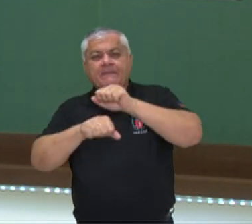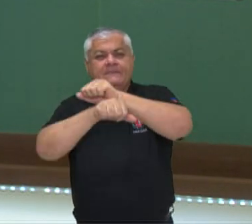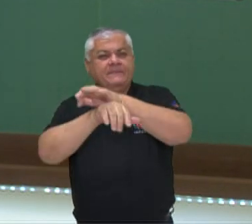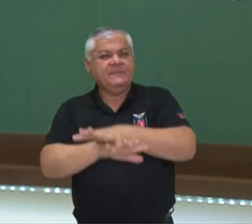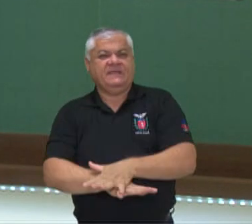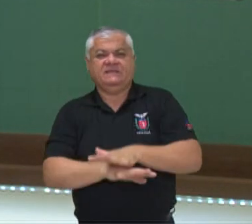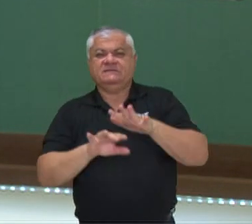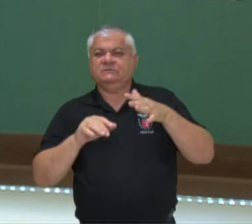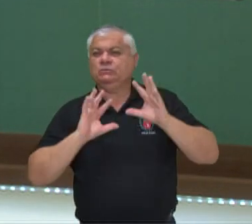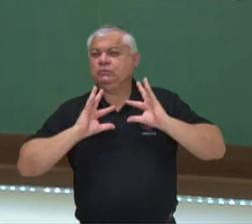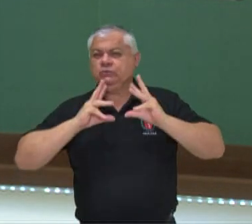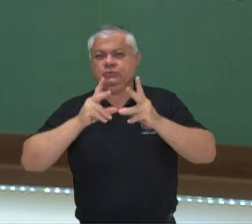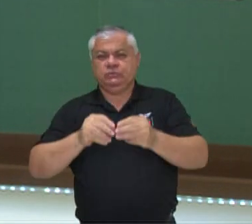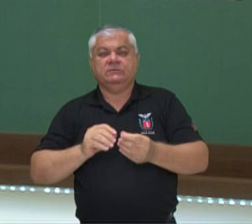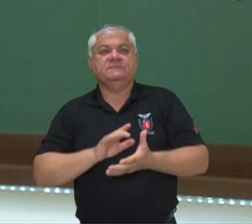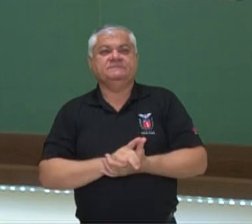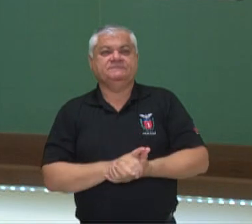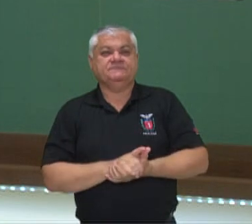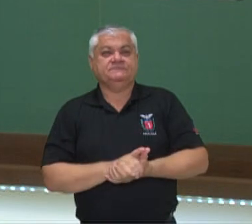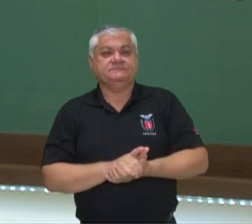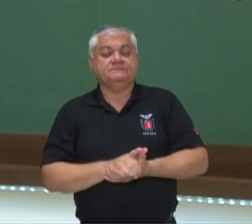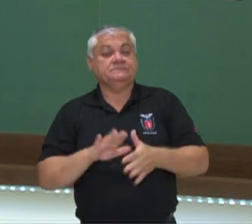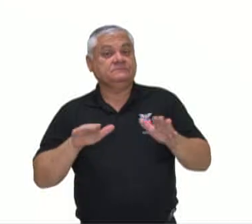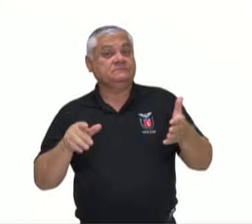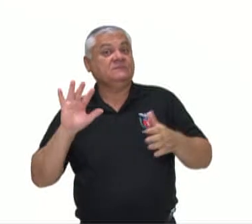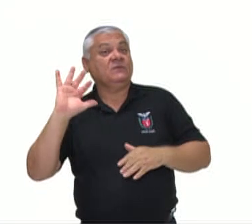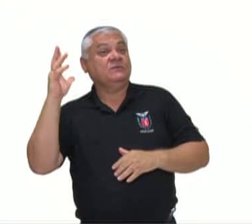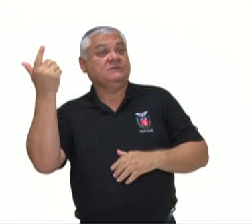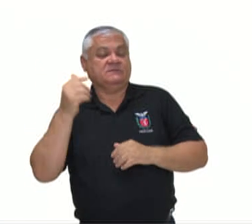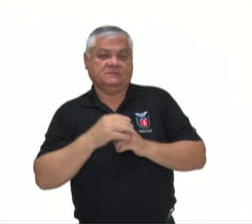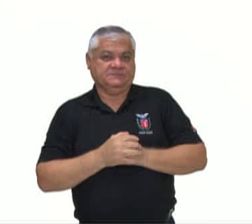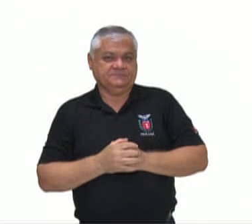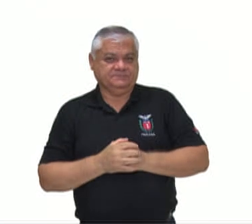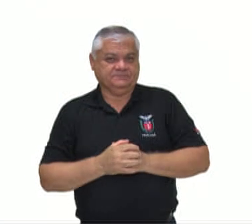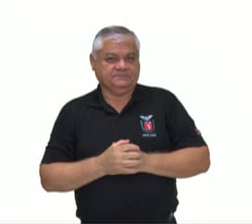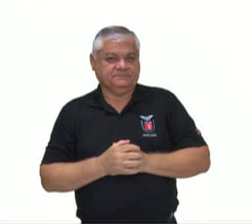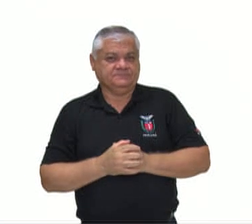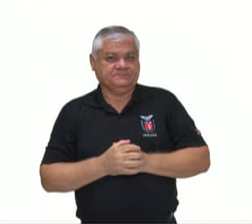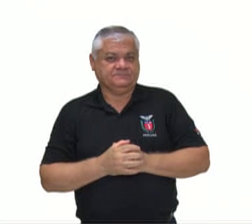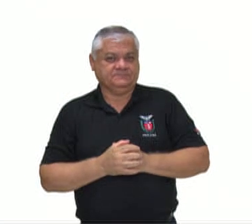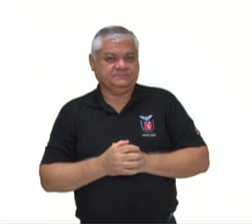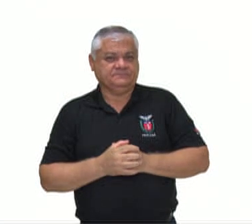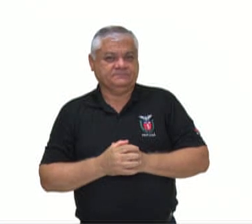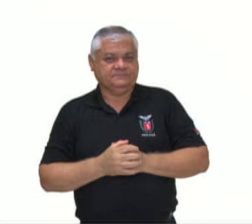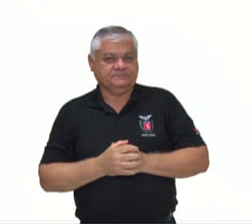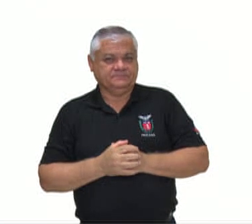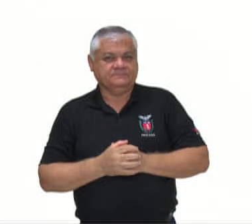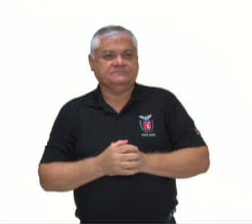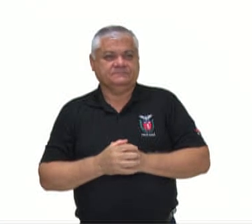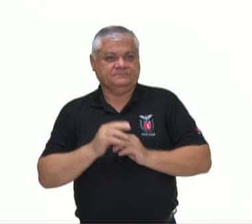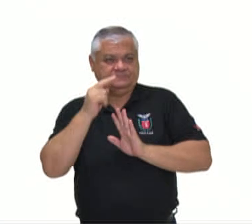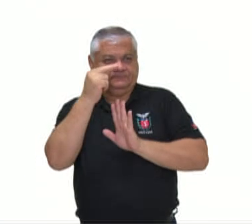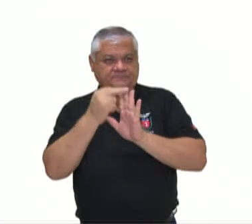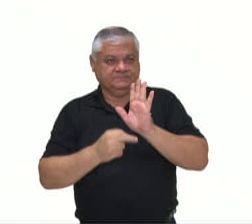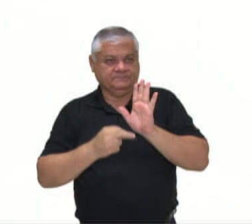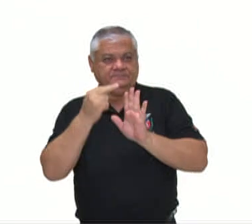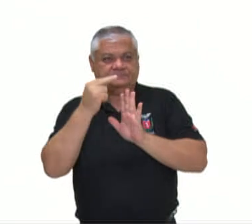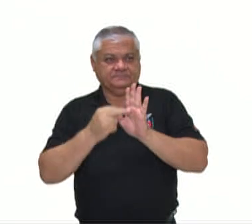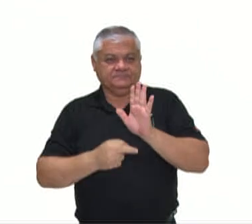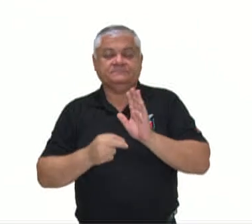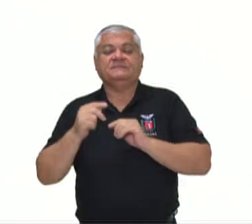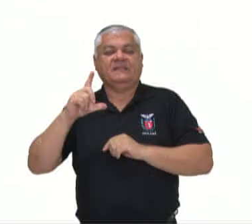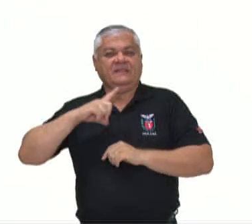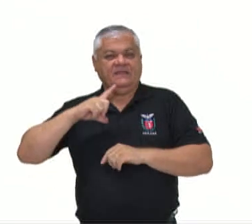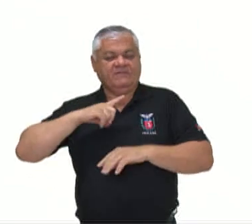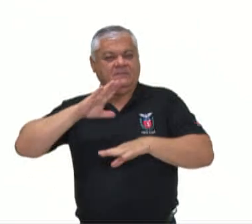sociais. Então, o que aconteceu? More television covered and more digital covered than ever before. Então,